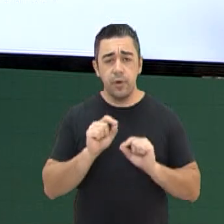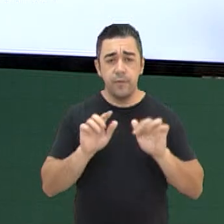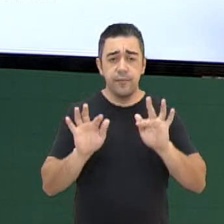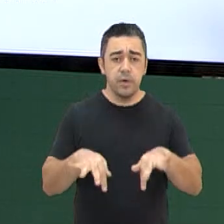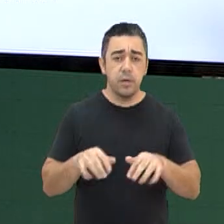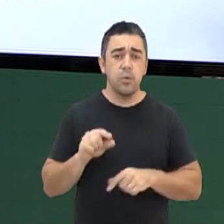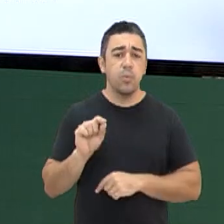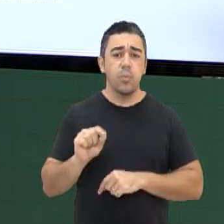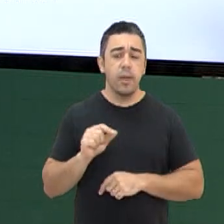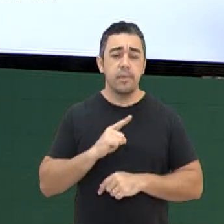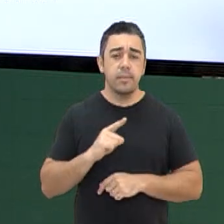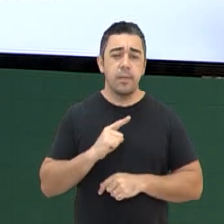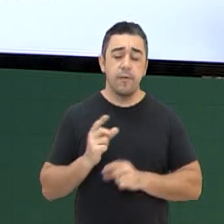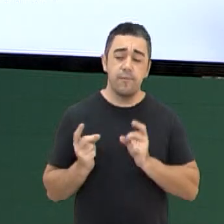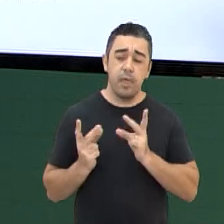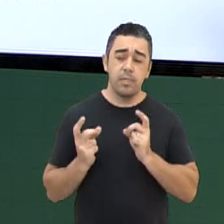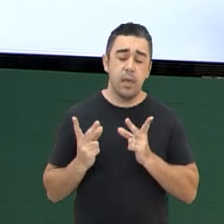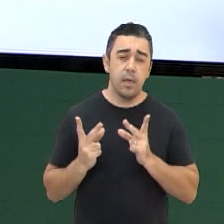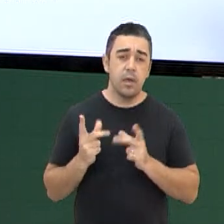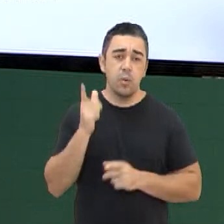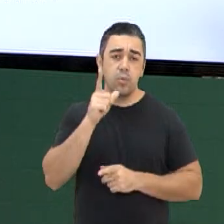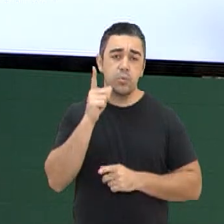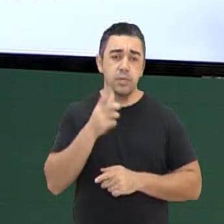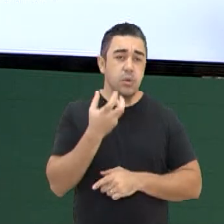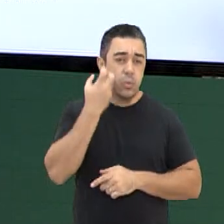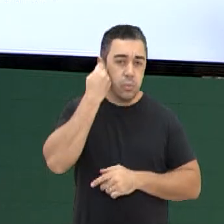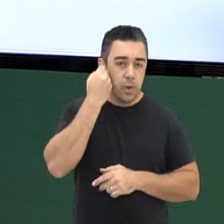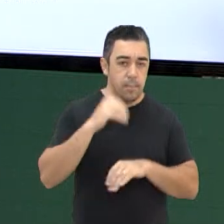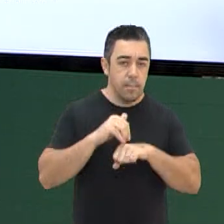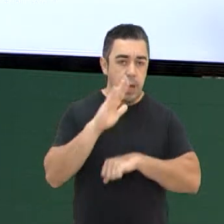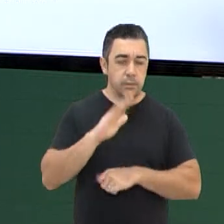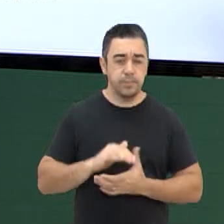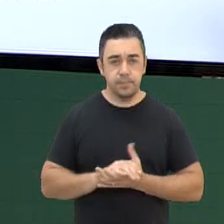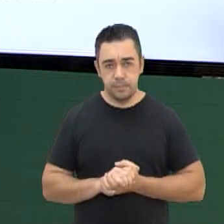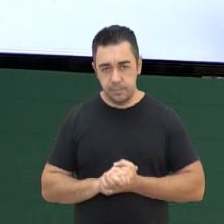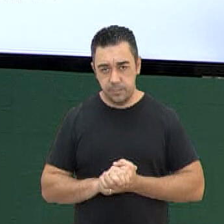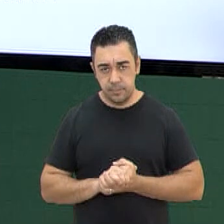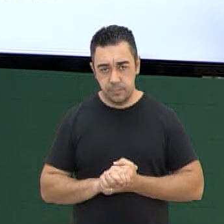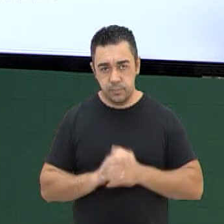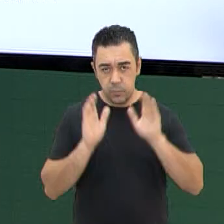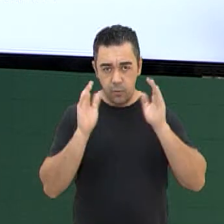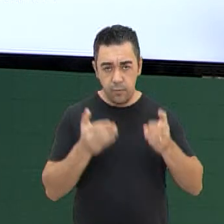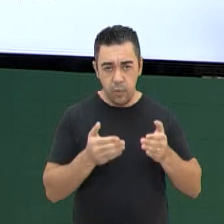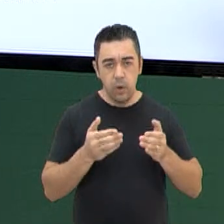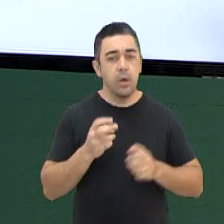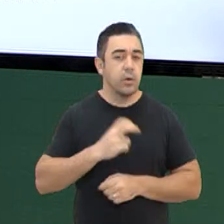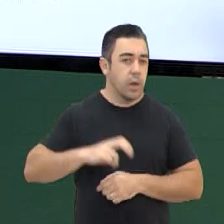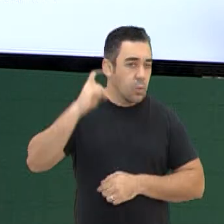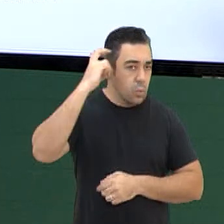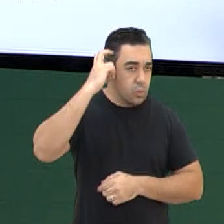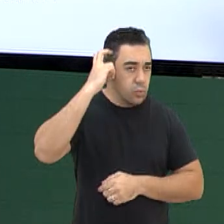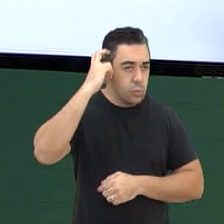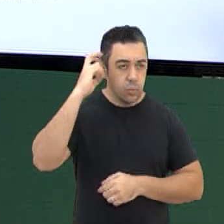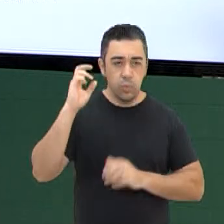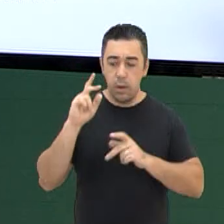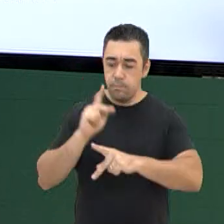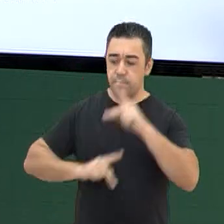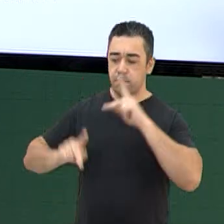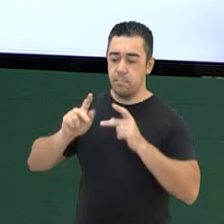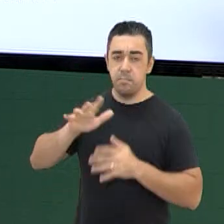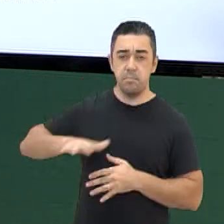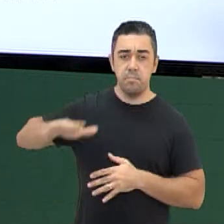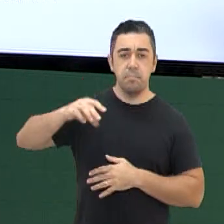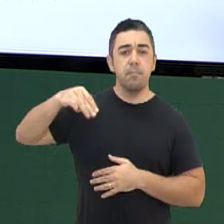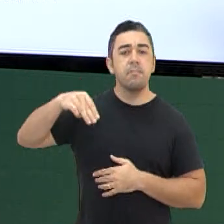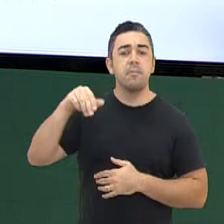gerar consumo, vender e acumular capital. E aí nós entramos no termo cultura de massa. Então a indústria se